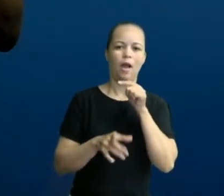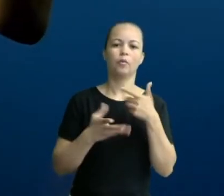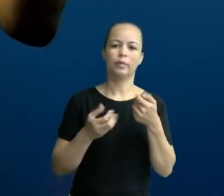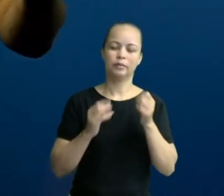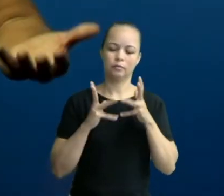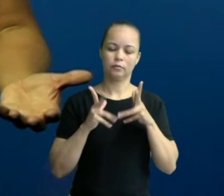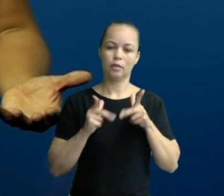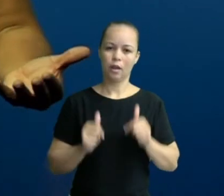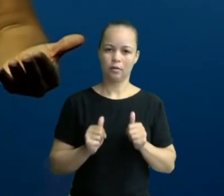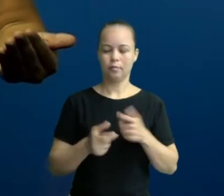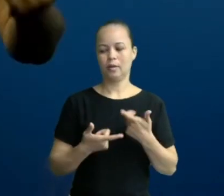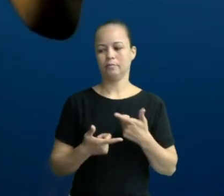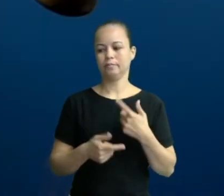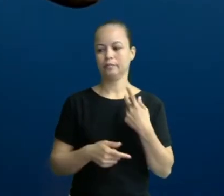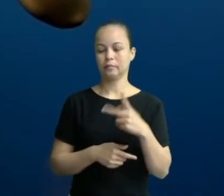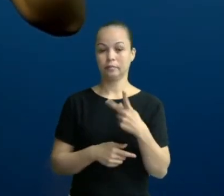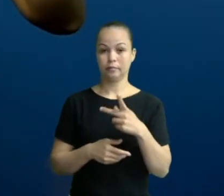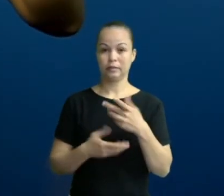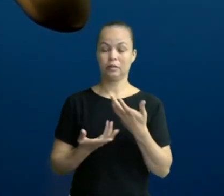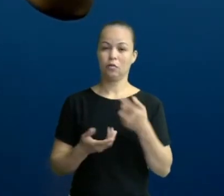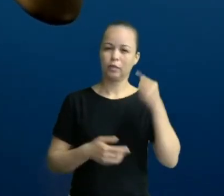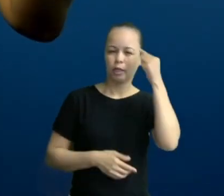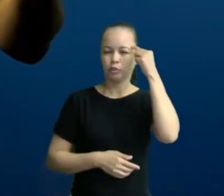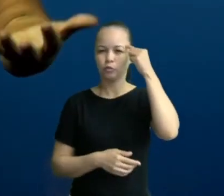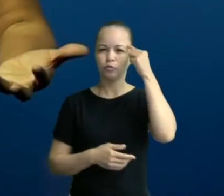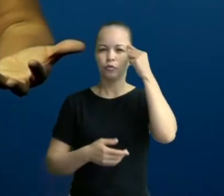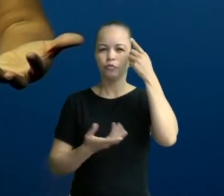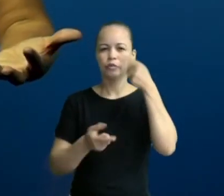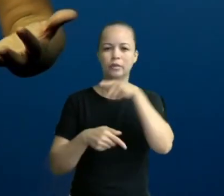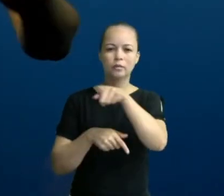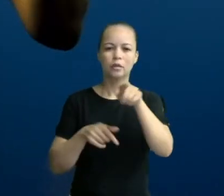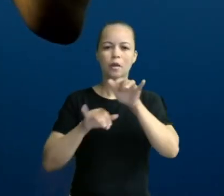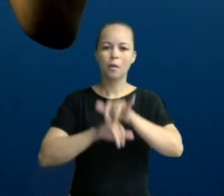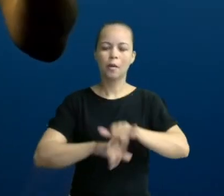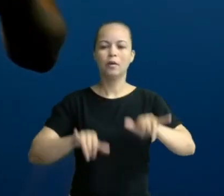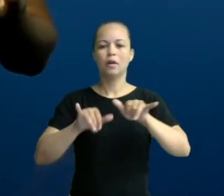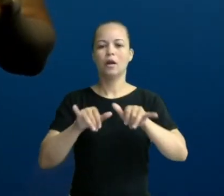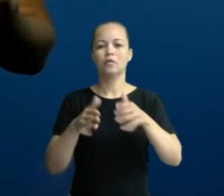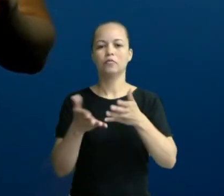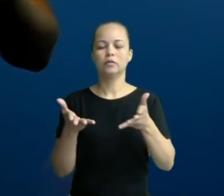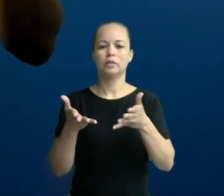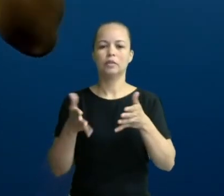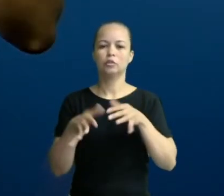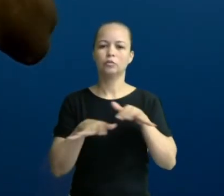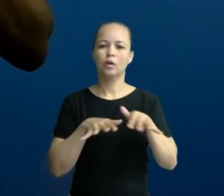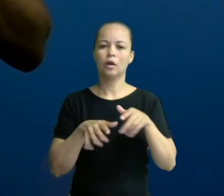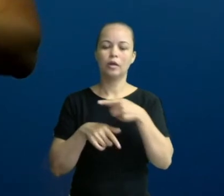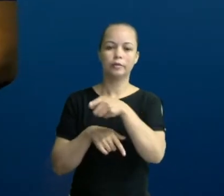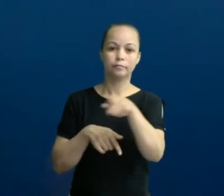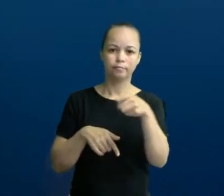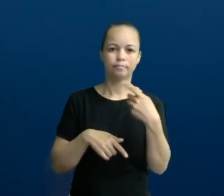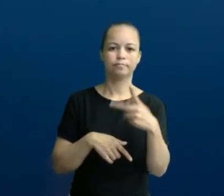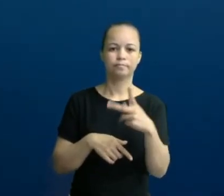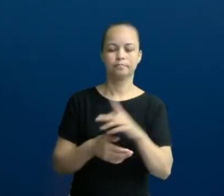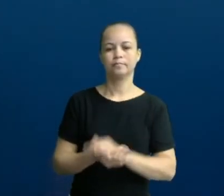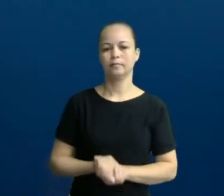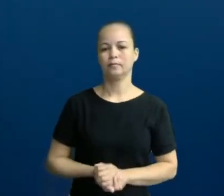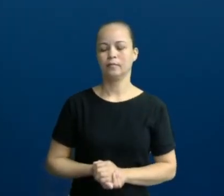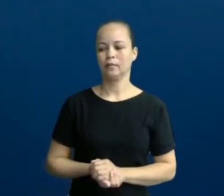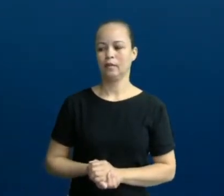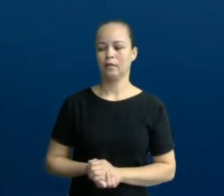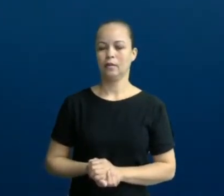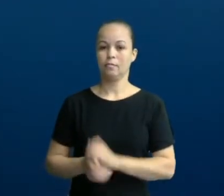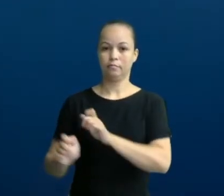toxoplasmose, mais uma vez reforçando, qualquer dúvida, gente, isso aqui tá para você. Toda essa mobilização de energia é sua. Por favor,